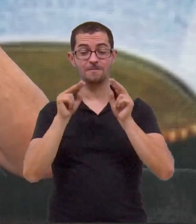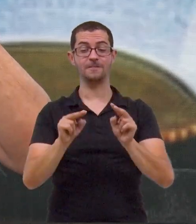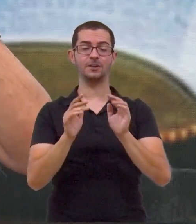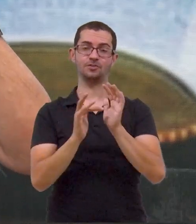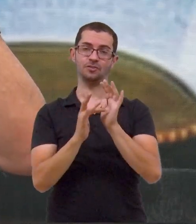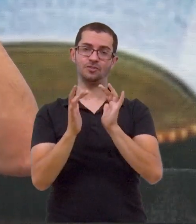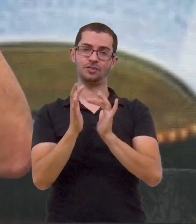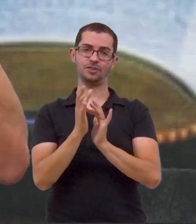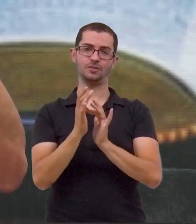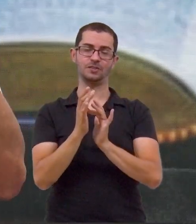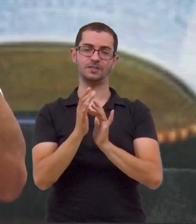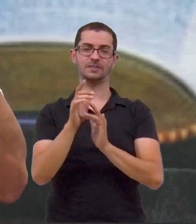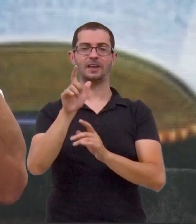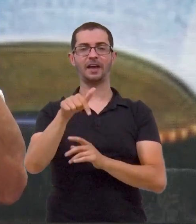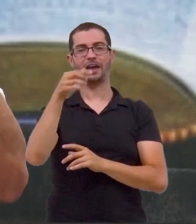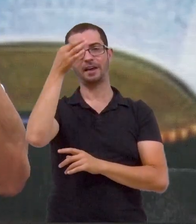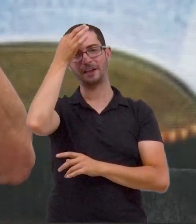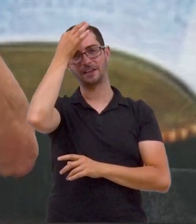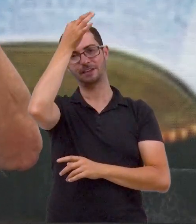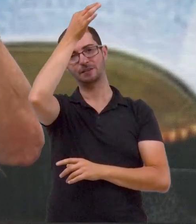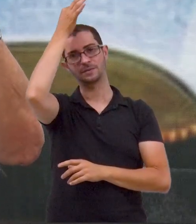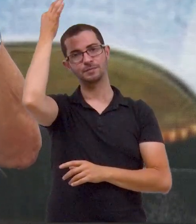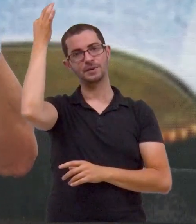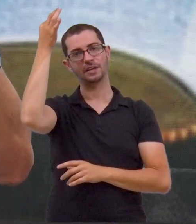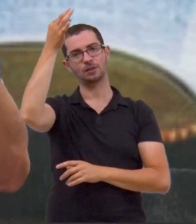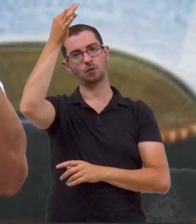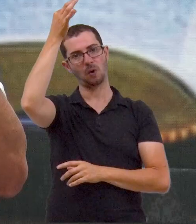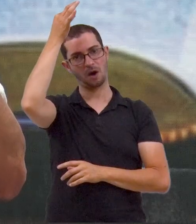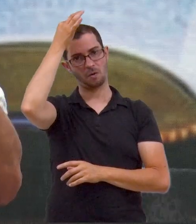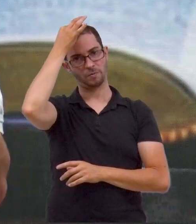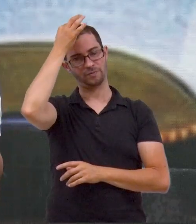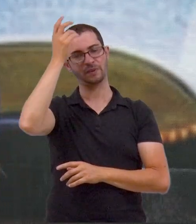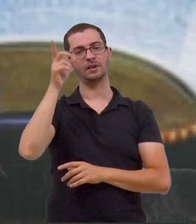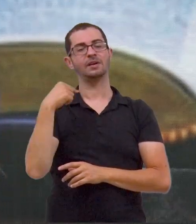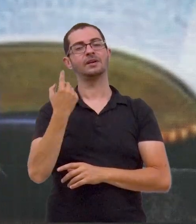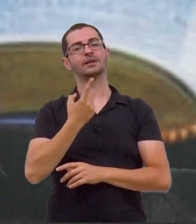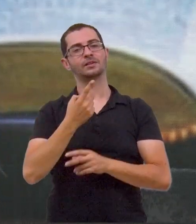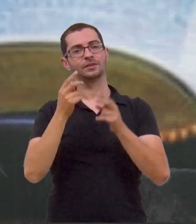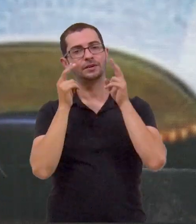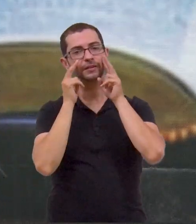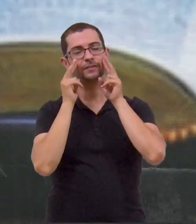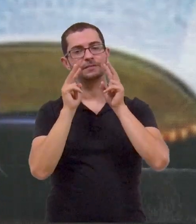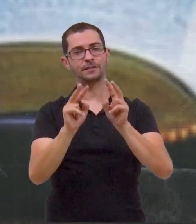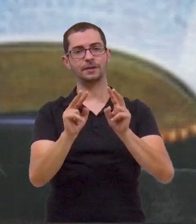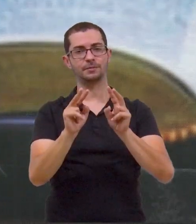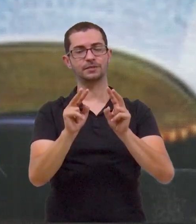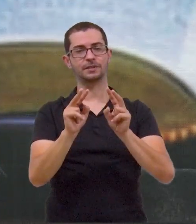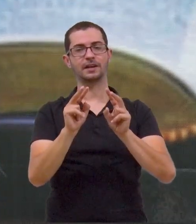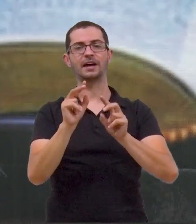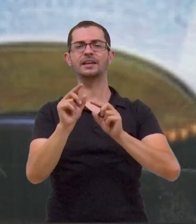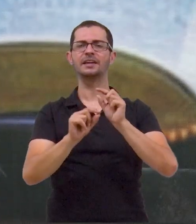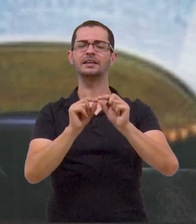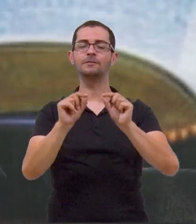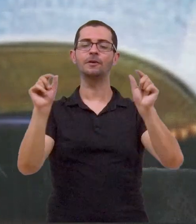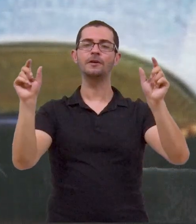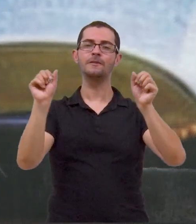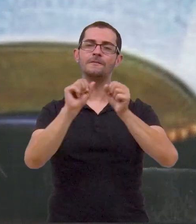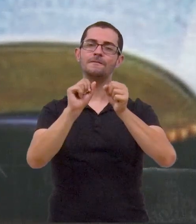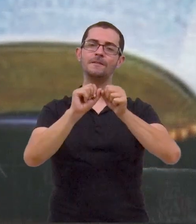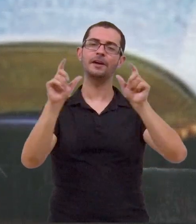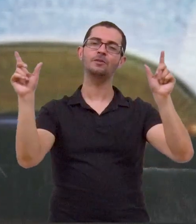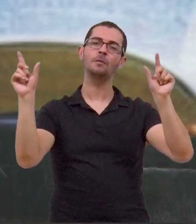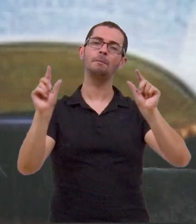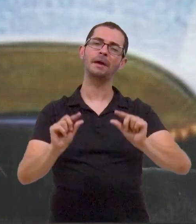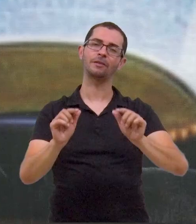visão espiritual. Vemos aquele que, tendo sido feito um pouco menor do que os anjos,